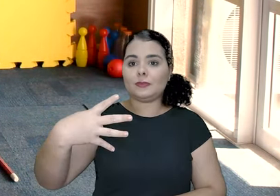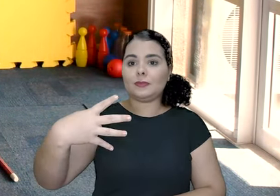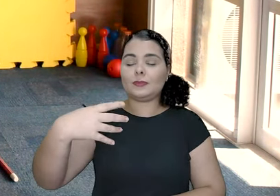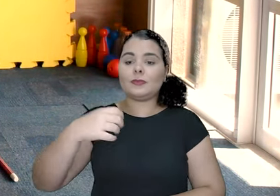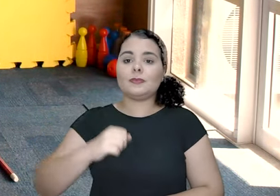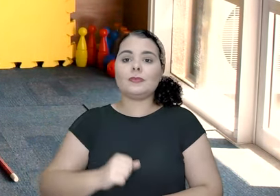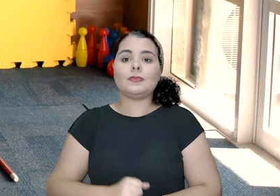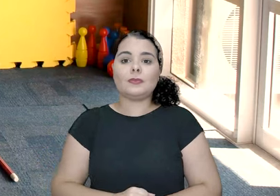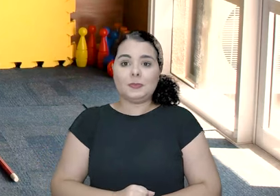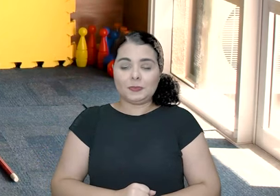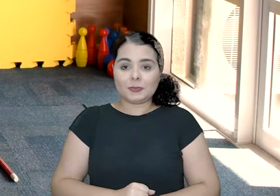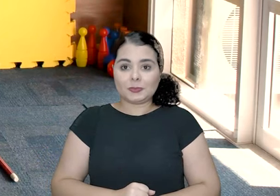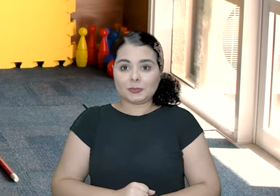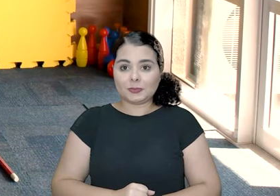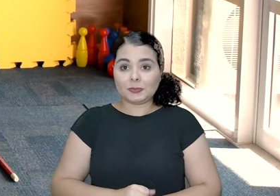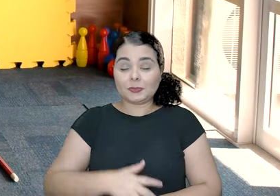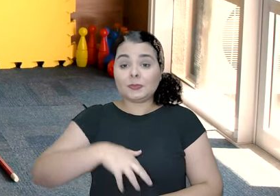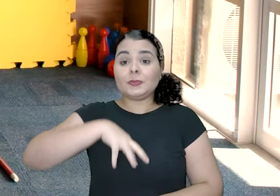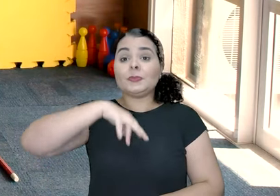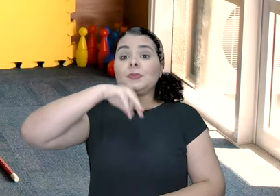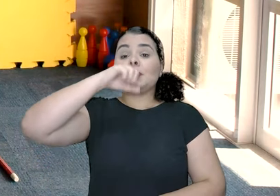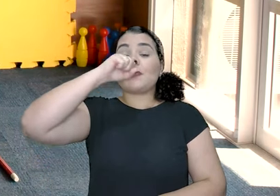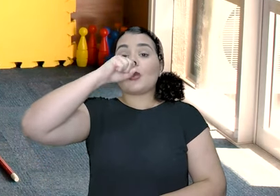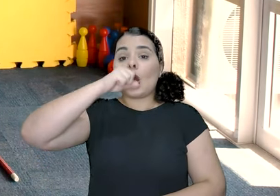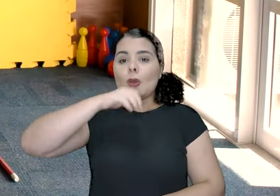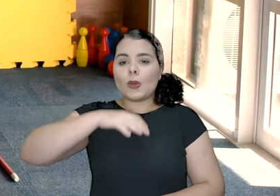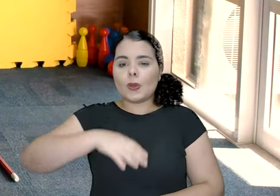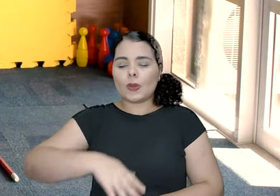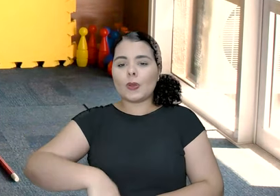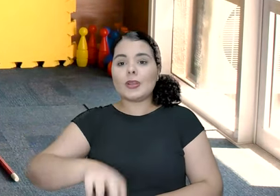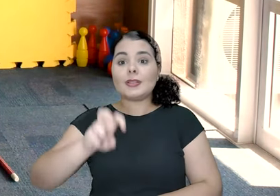quatro. Solta o ar. Cinco,